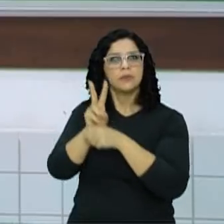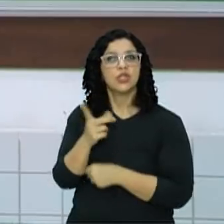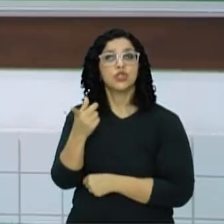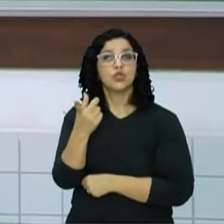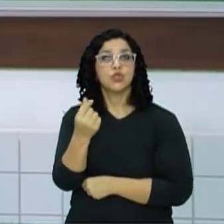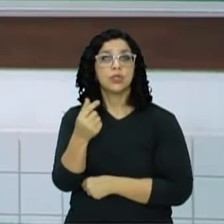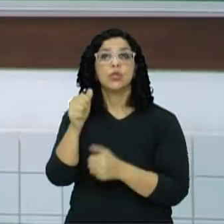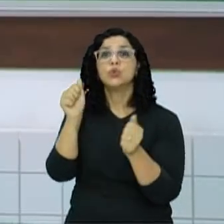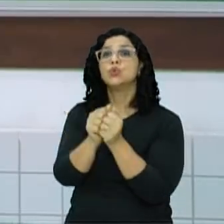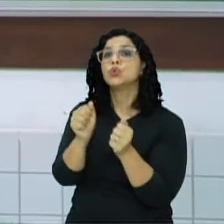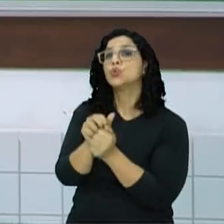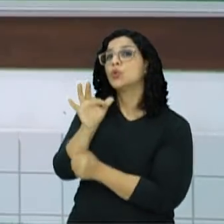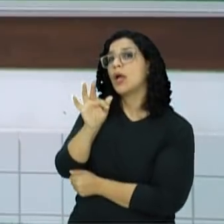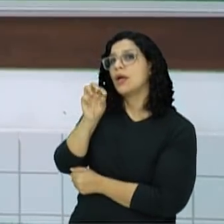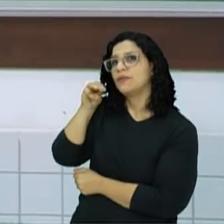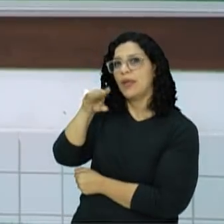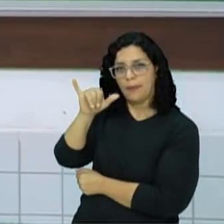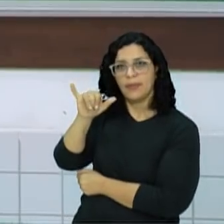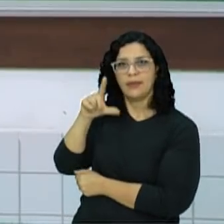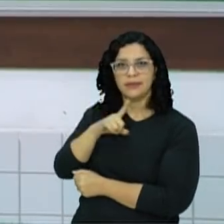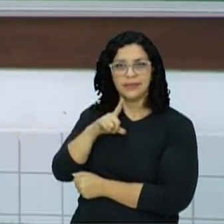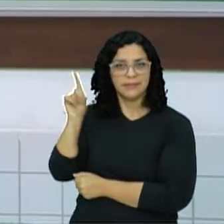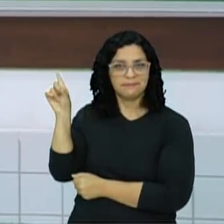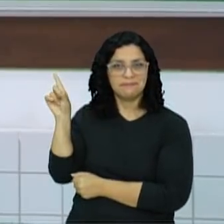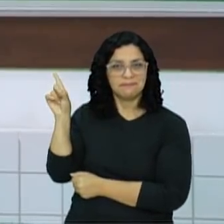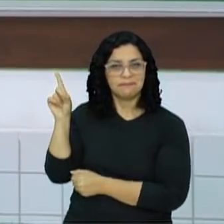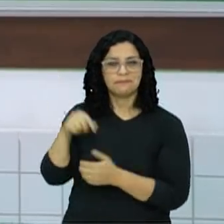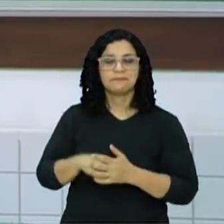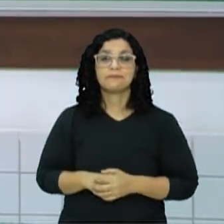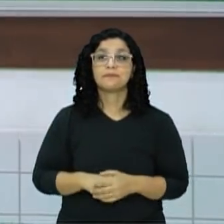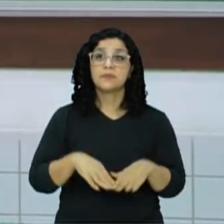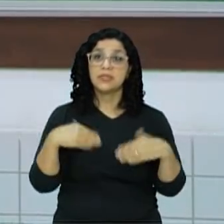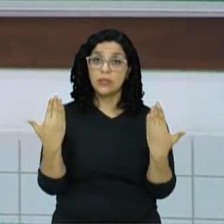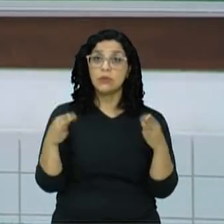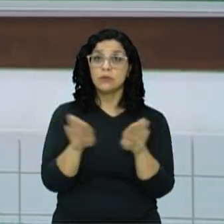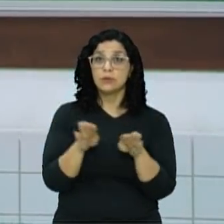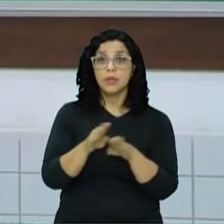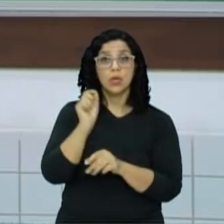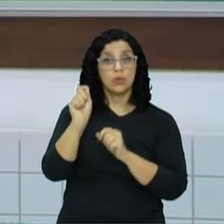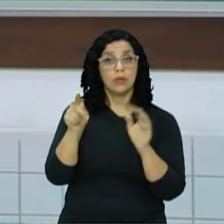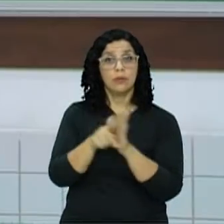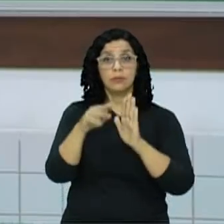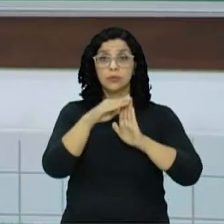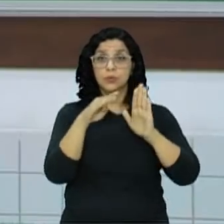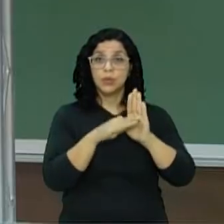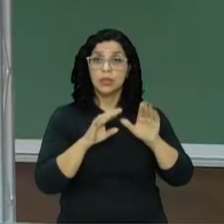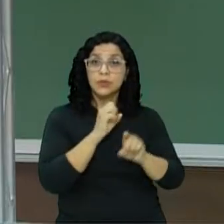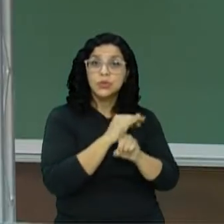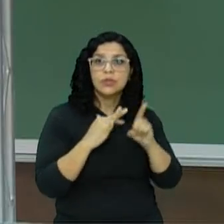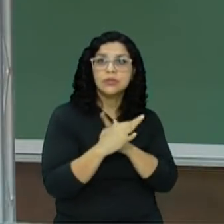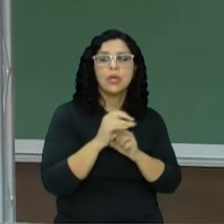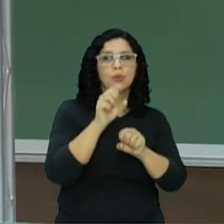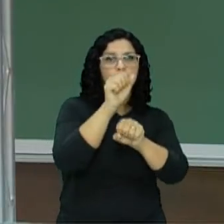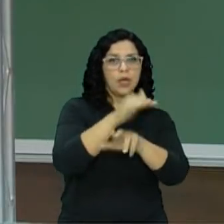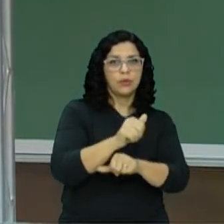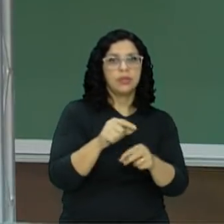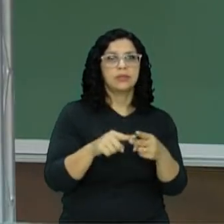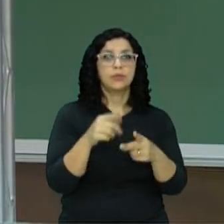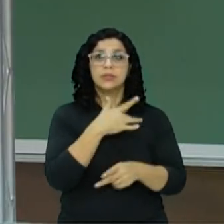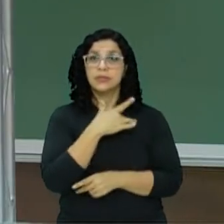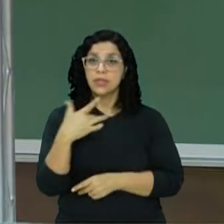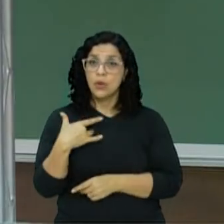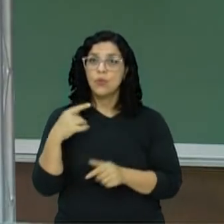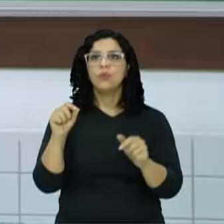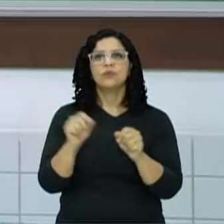empréstimos junto ao Fundo Monetário Internacional, FMI. E ainda, os programas sociais na área de educação e de